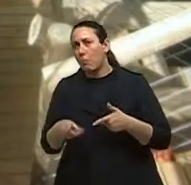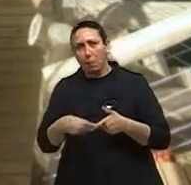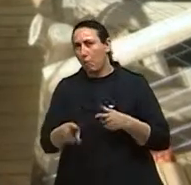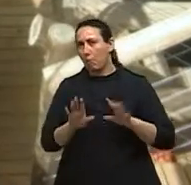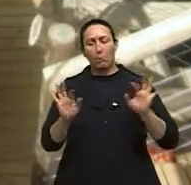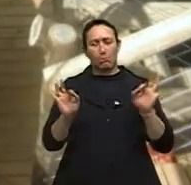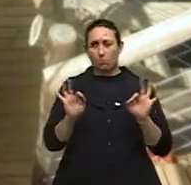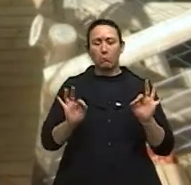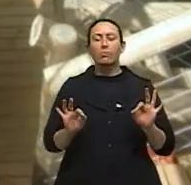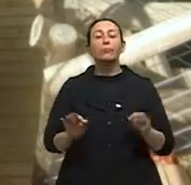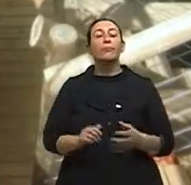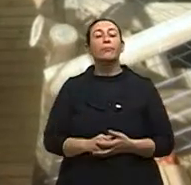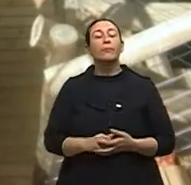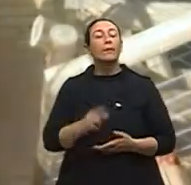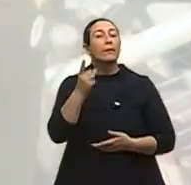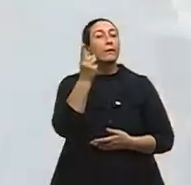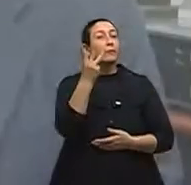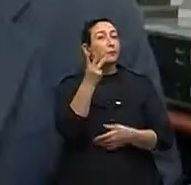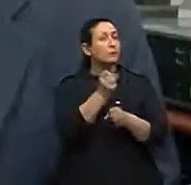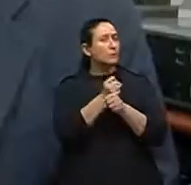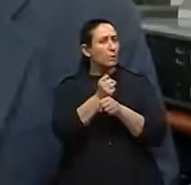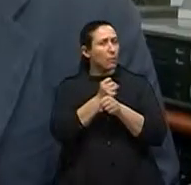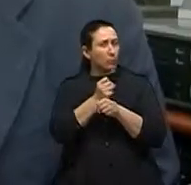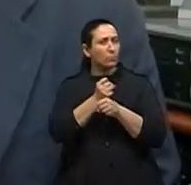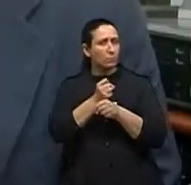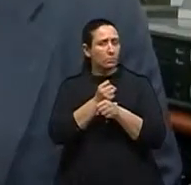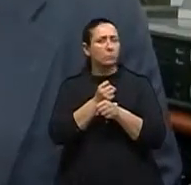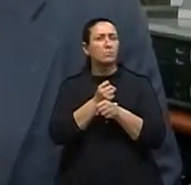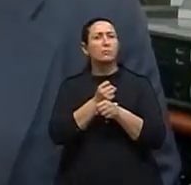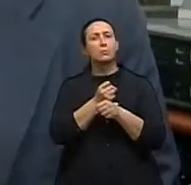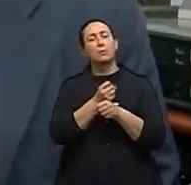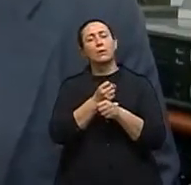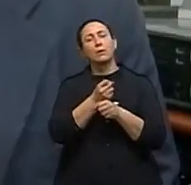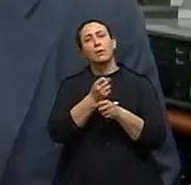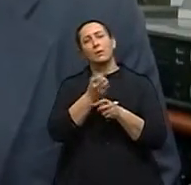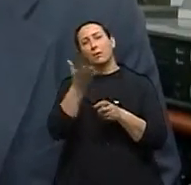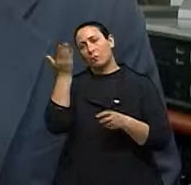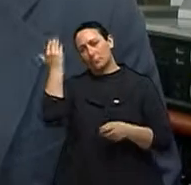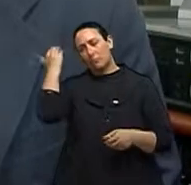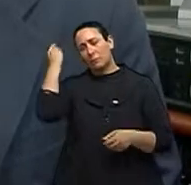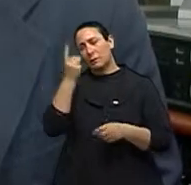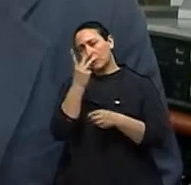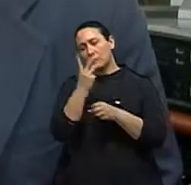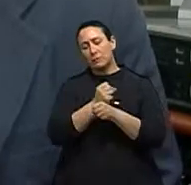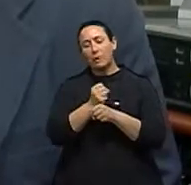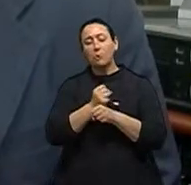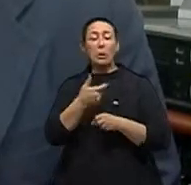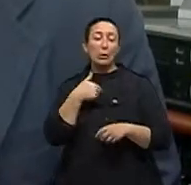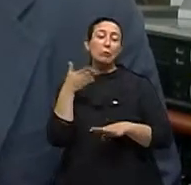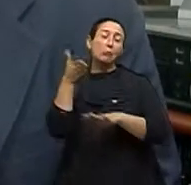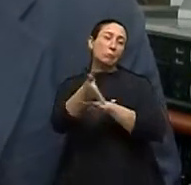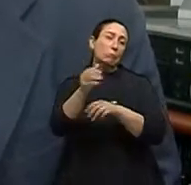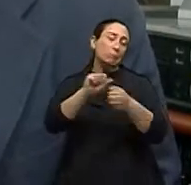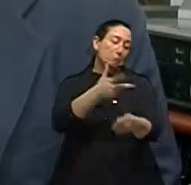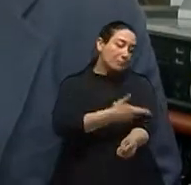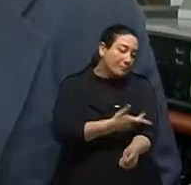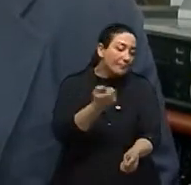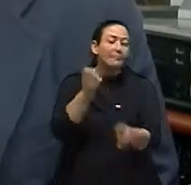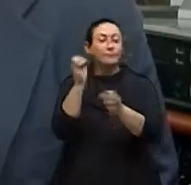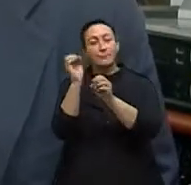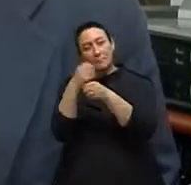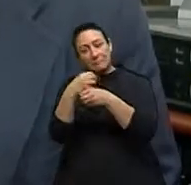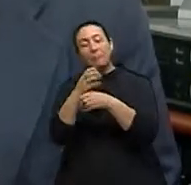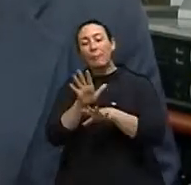e a 13 anos eu fui fazer um exame desses de rotina